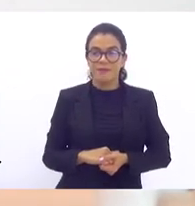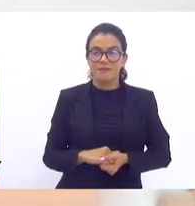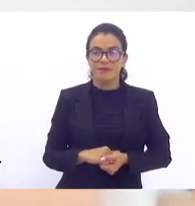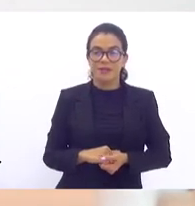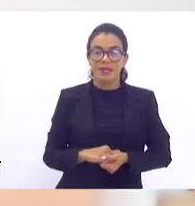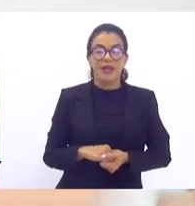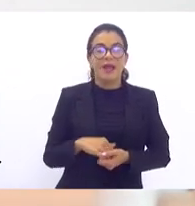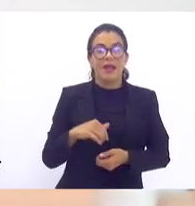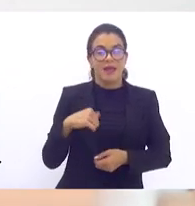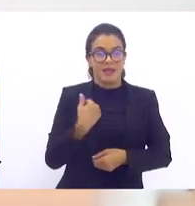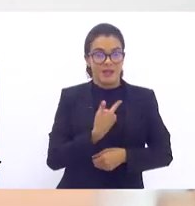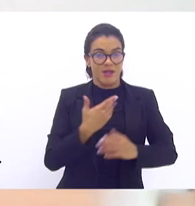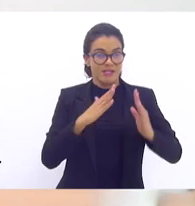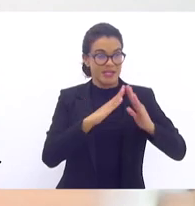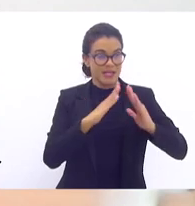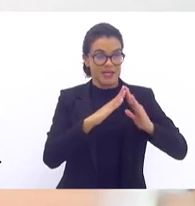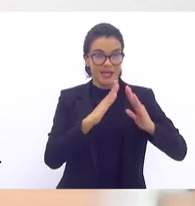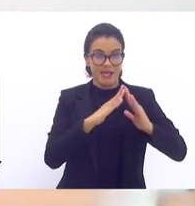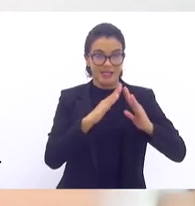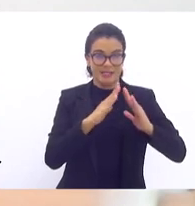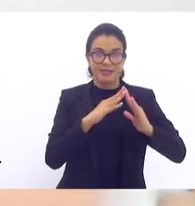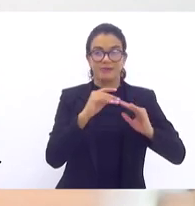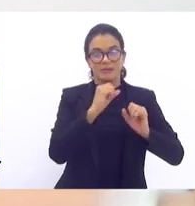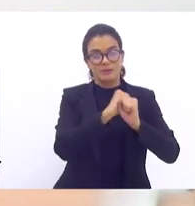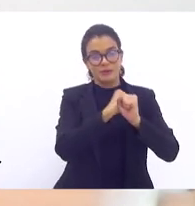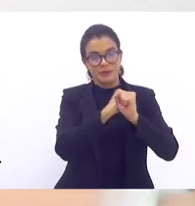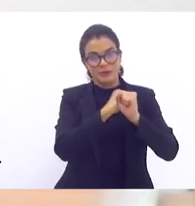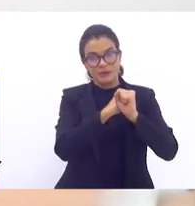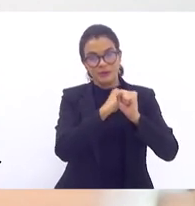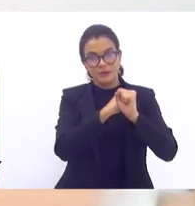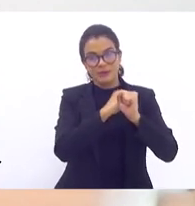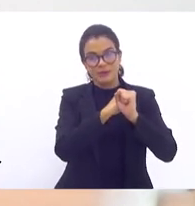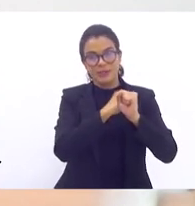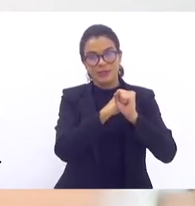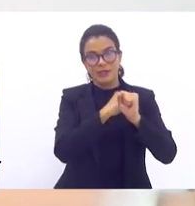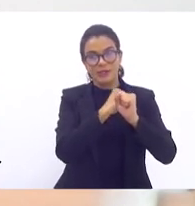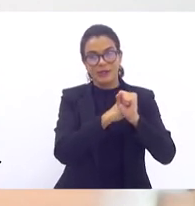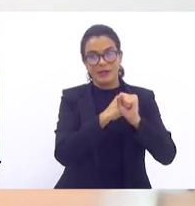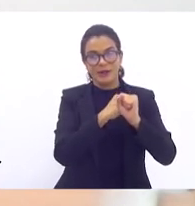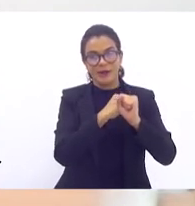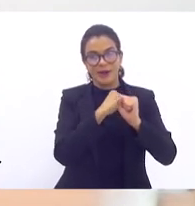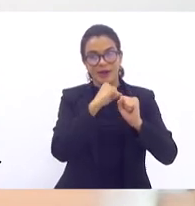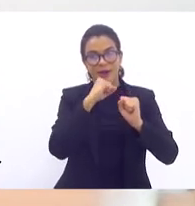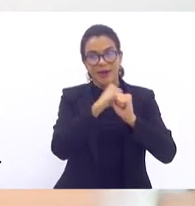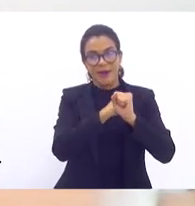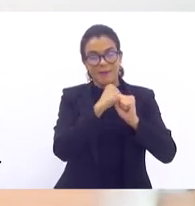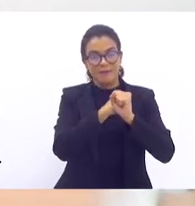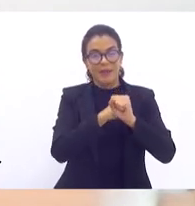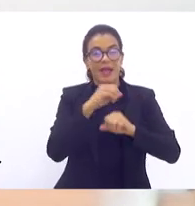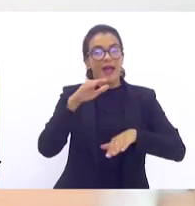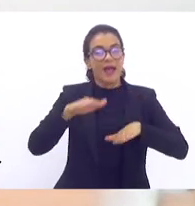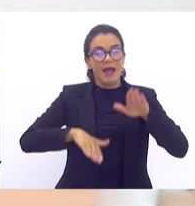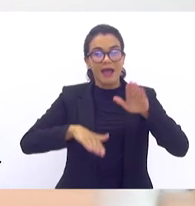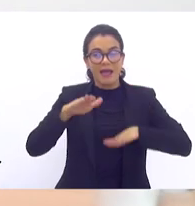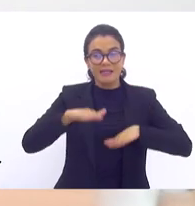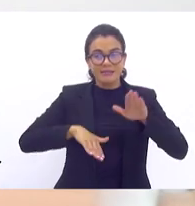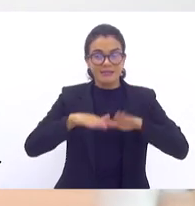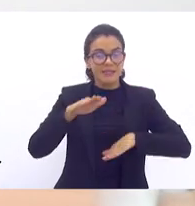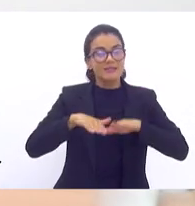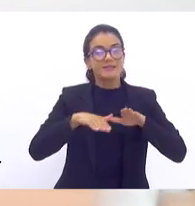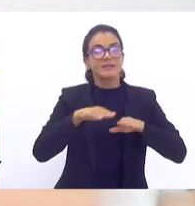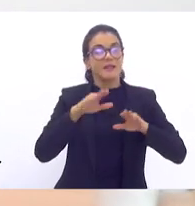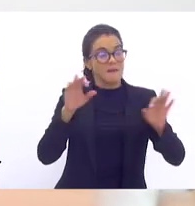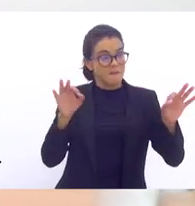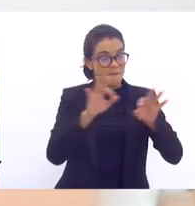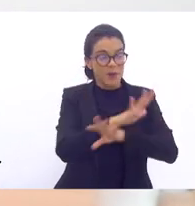casa quando a gente realiza uma obra na nossa casa quando quando a gente fala assim pô terminei a obra da nossa casa às vezes a gente terminou